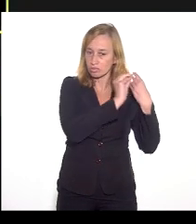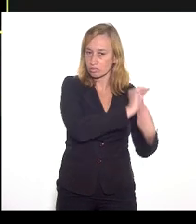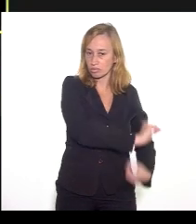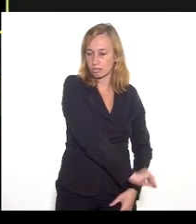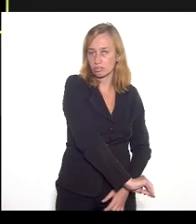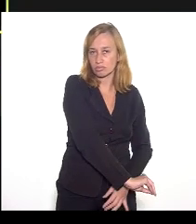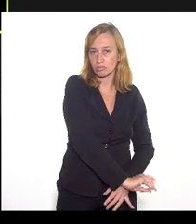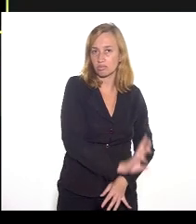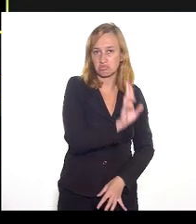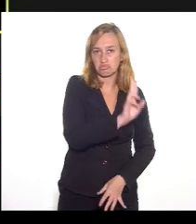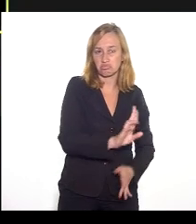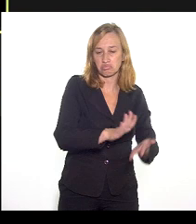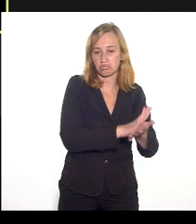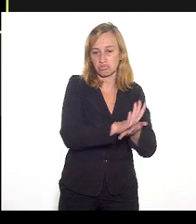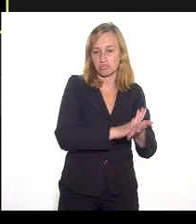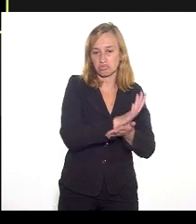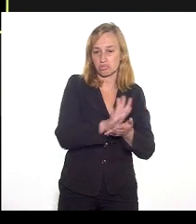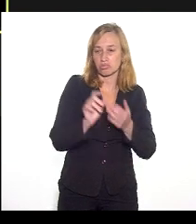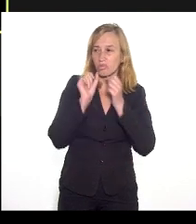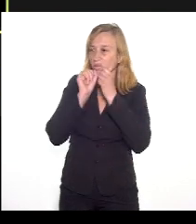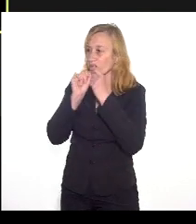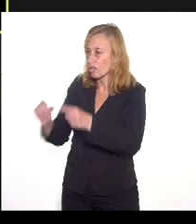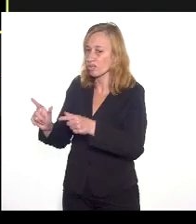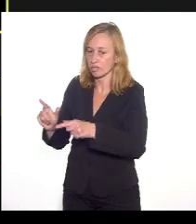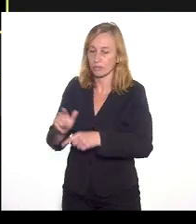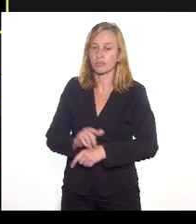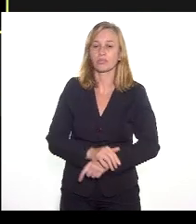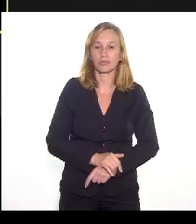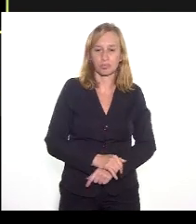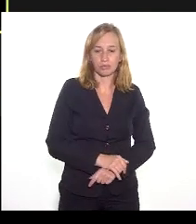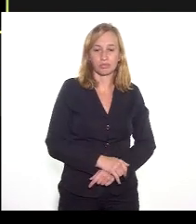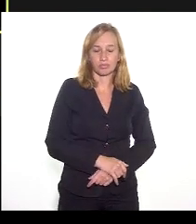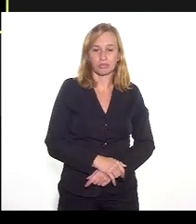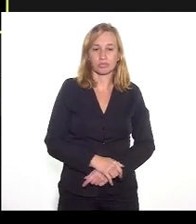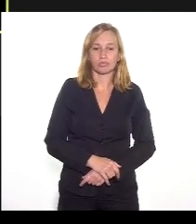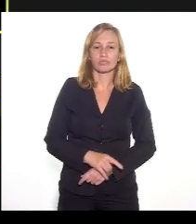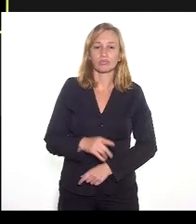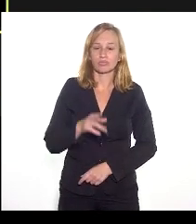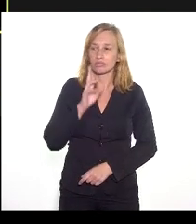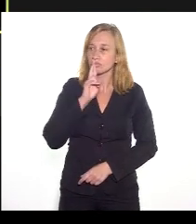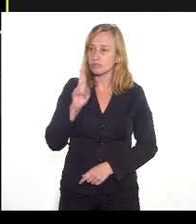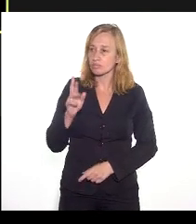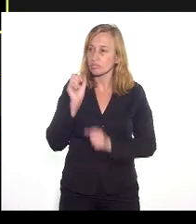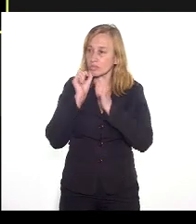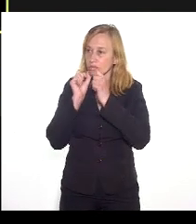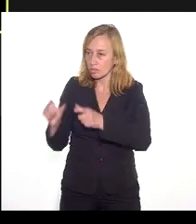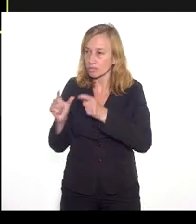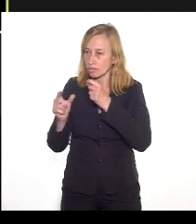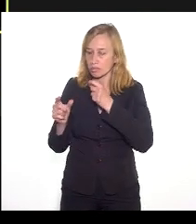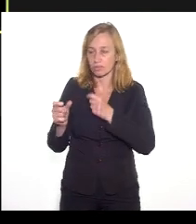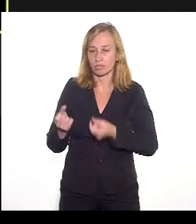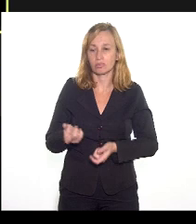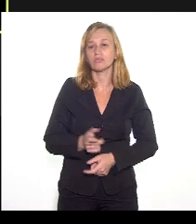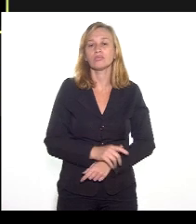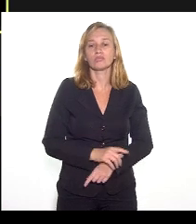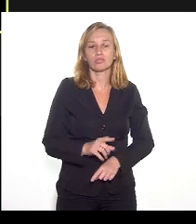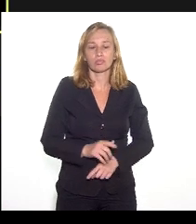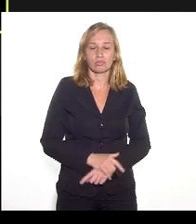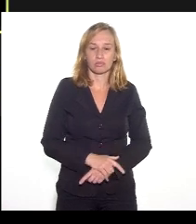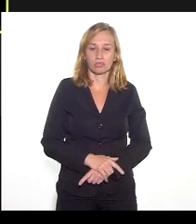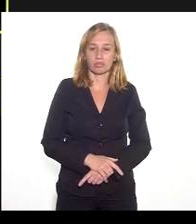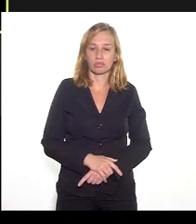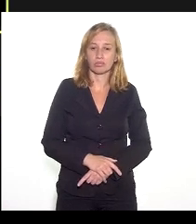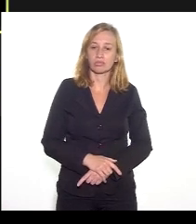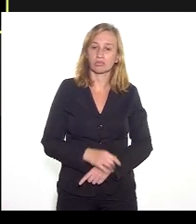da República agrediu violentamente em seu discurso, em sua resposta, a jornalista, a quem